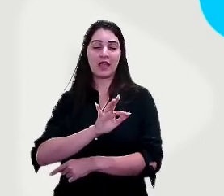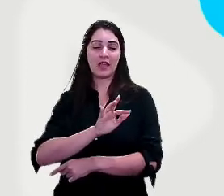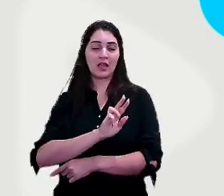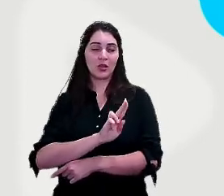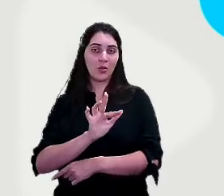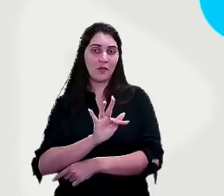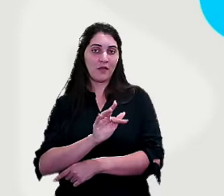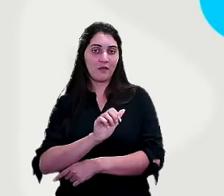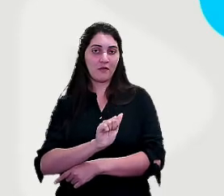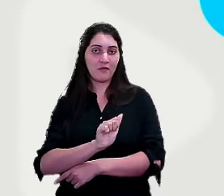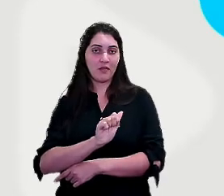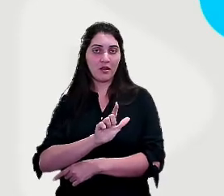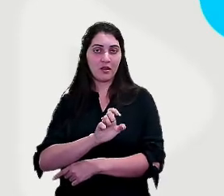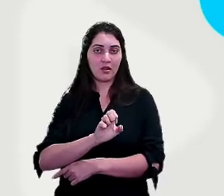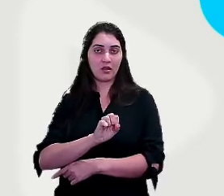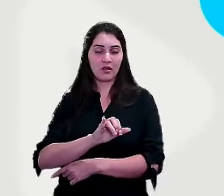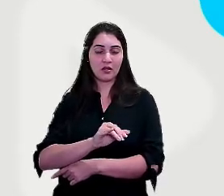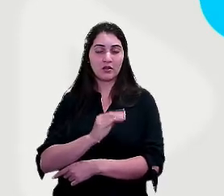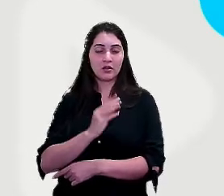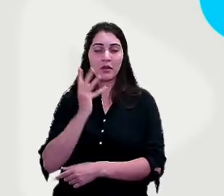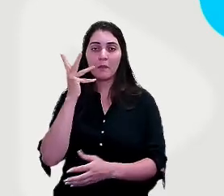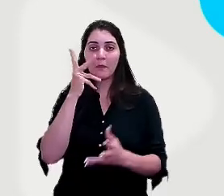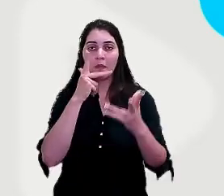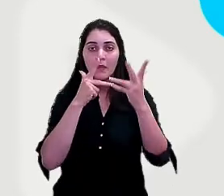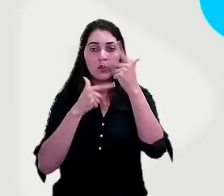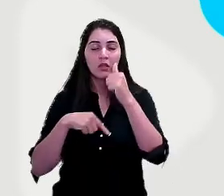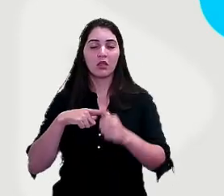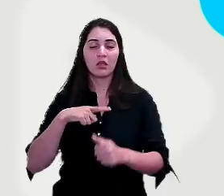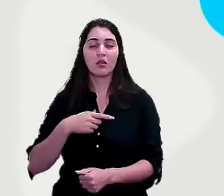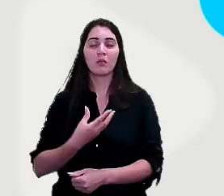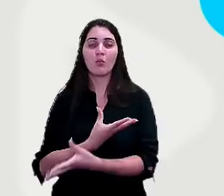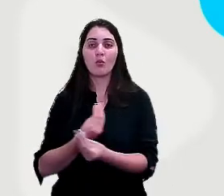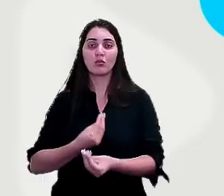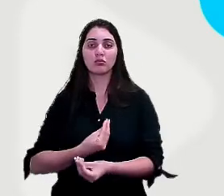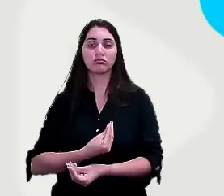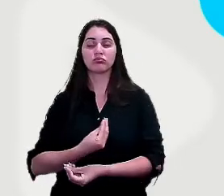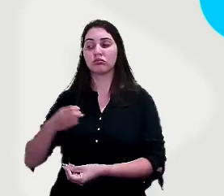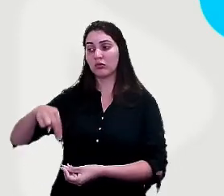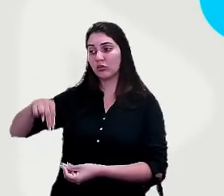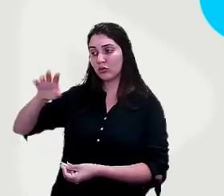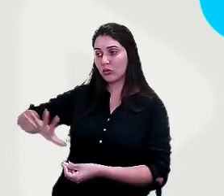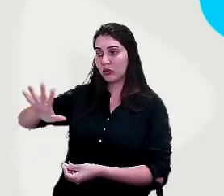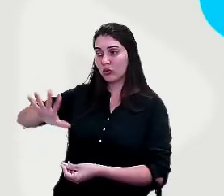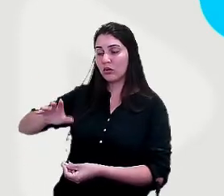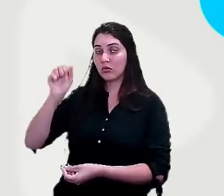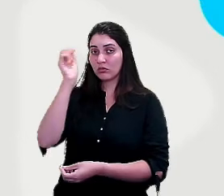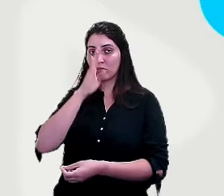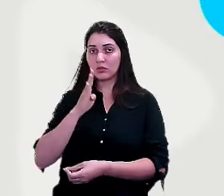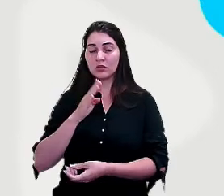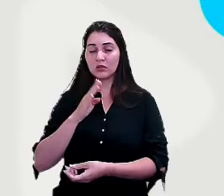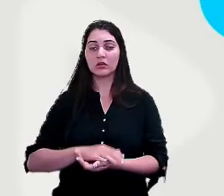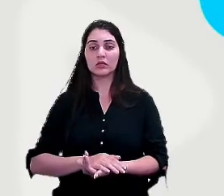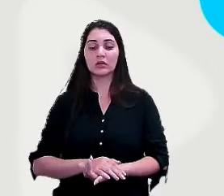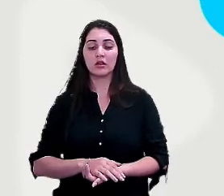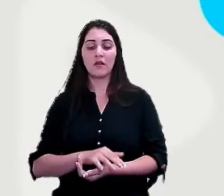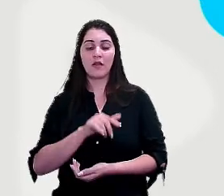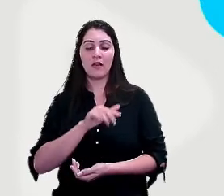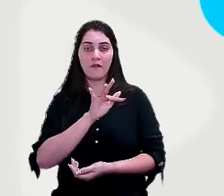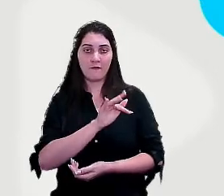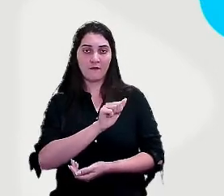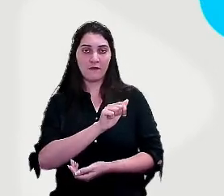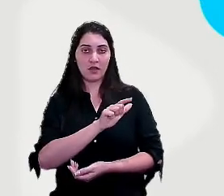Existe bastante aqui no Nordeste brasileiro, existe também em outras regiões. Tem a falésia morta, a falésia viva. Falésia morta é aquela